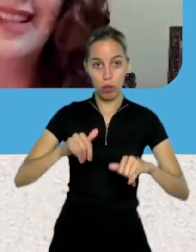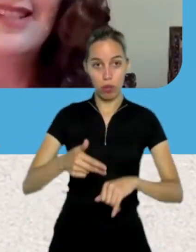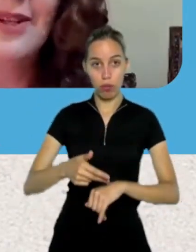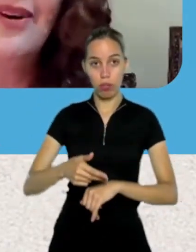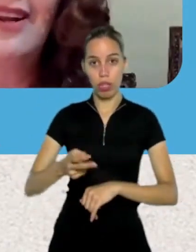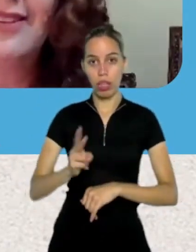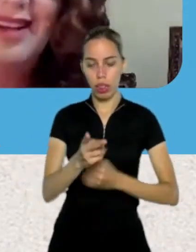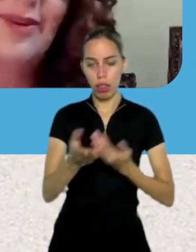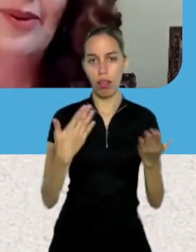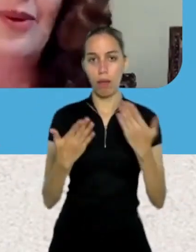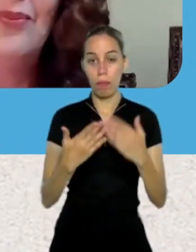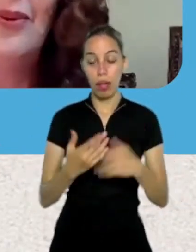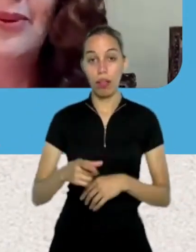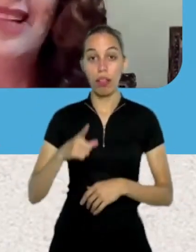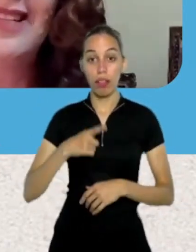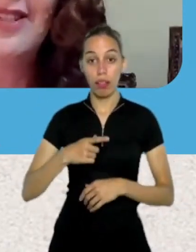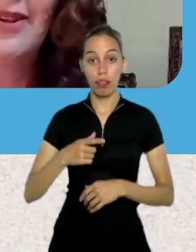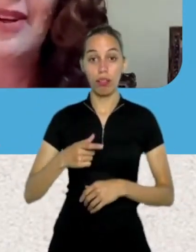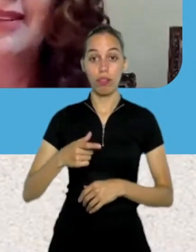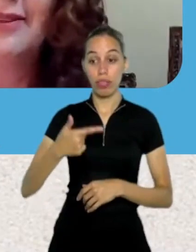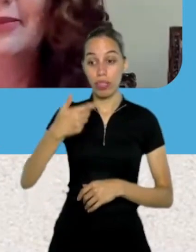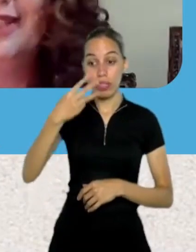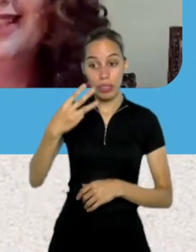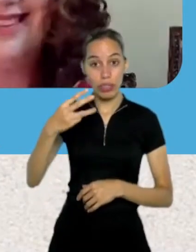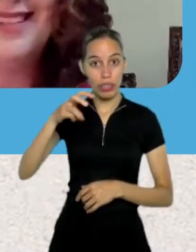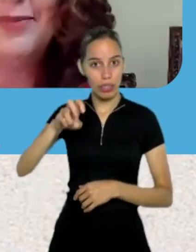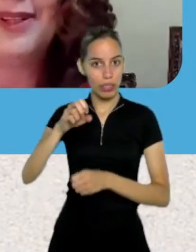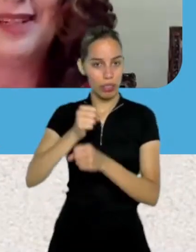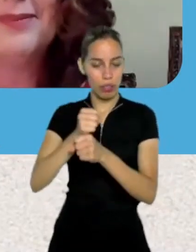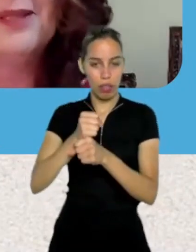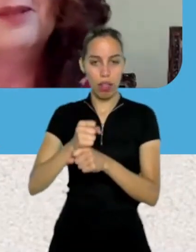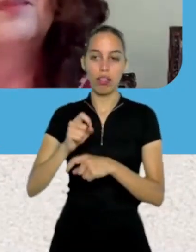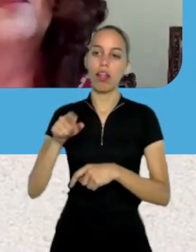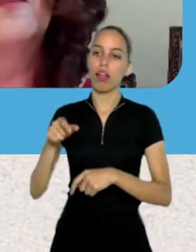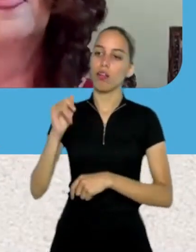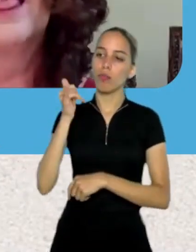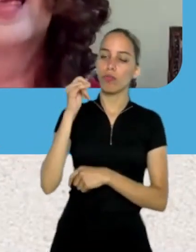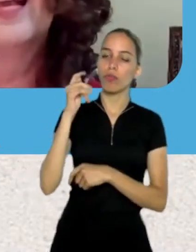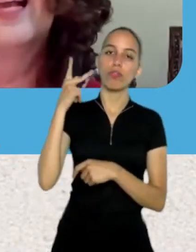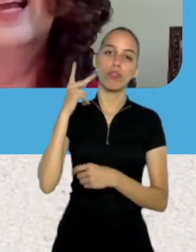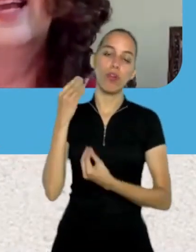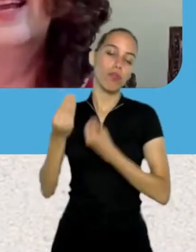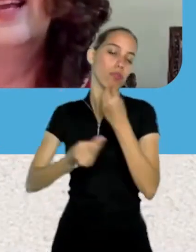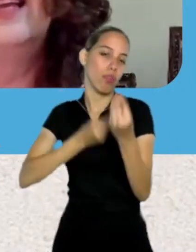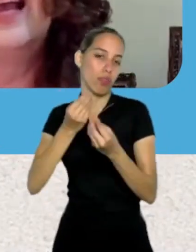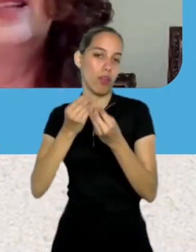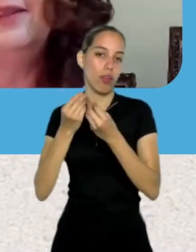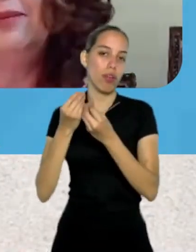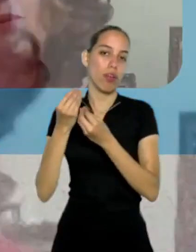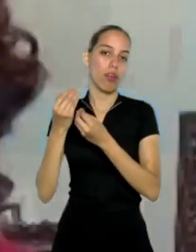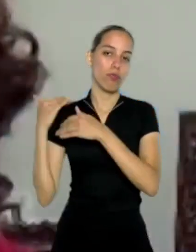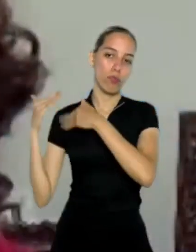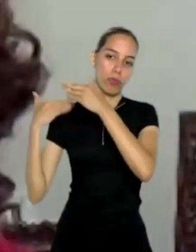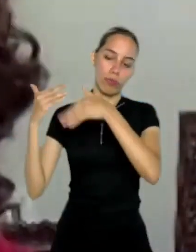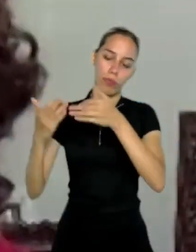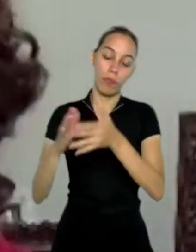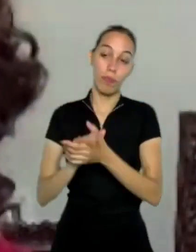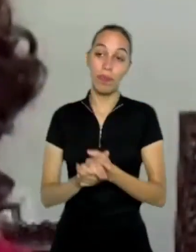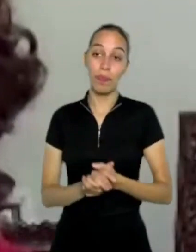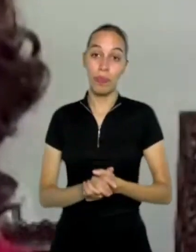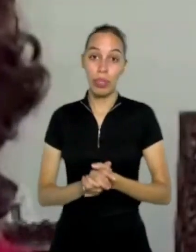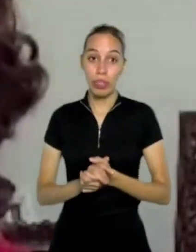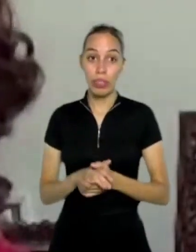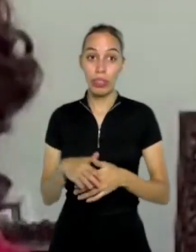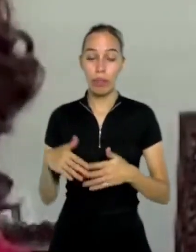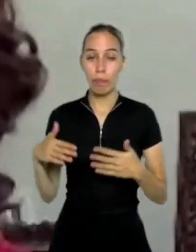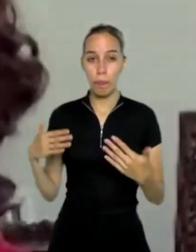os 35 anos, né? Ele contou um pouco dessa história tão bonita desse programa. E aí, com